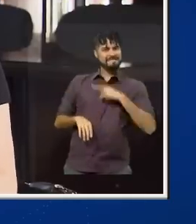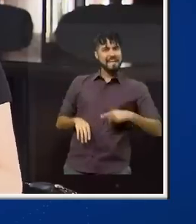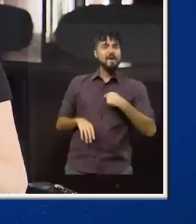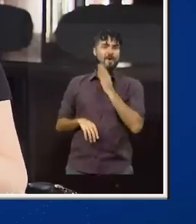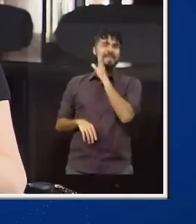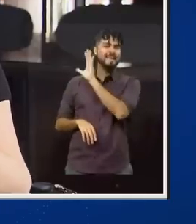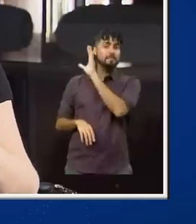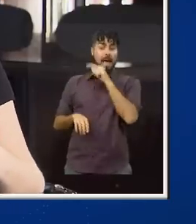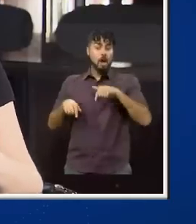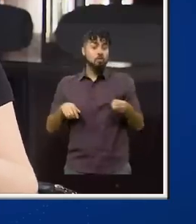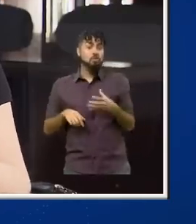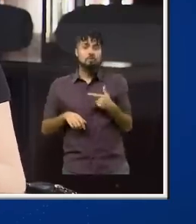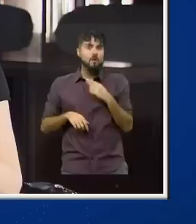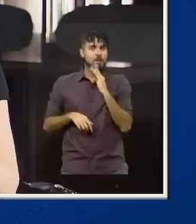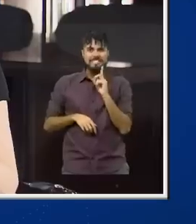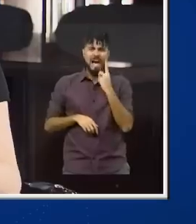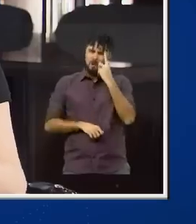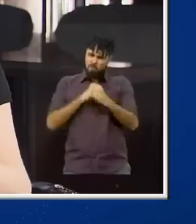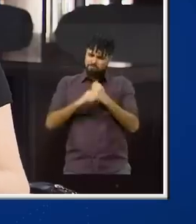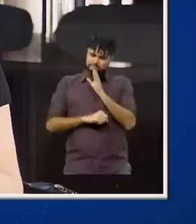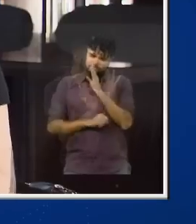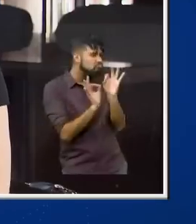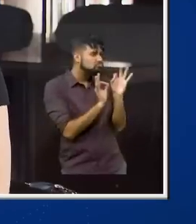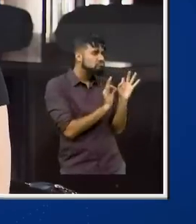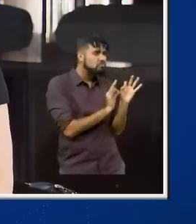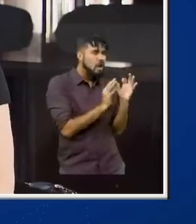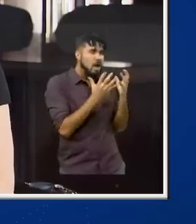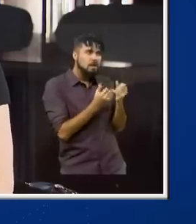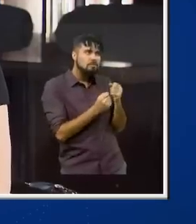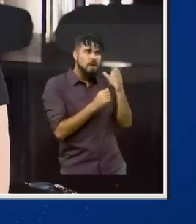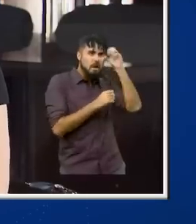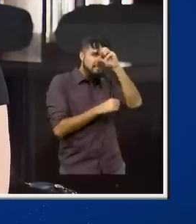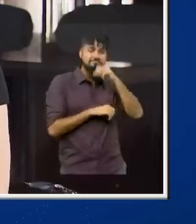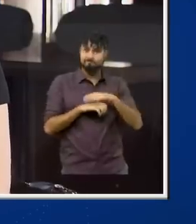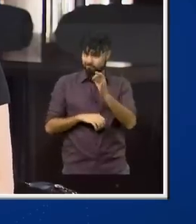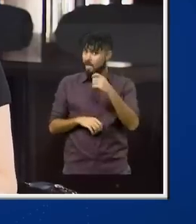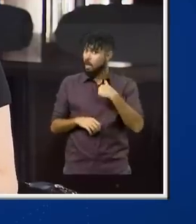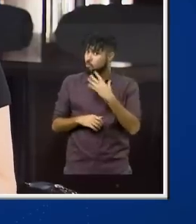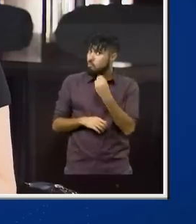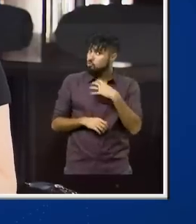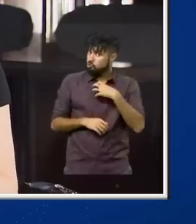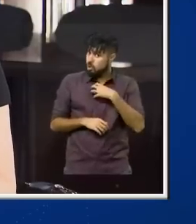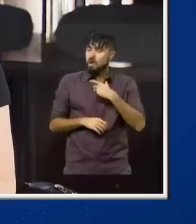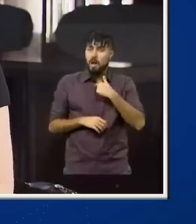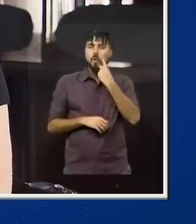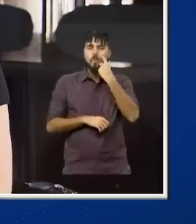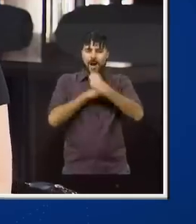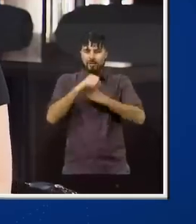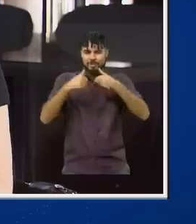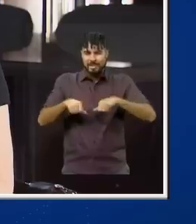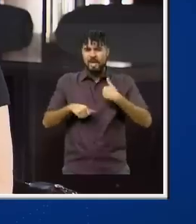nem no banheiro com a luz apagada e de porta trancada e ela admitiu a derrota e dizendo aí que que já escolher um dos lados